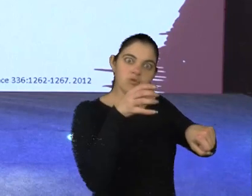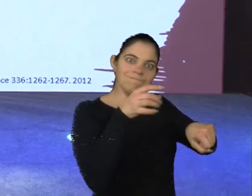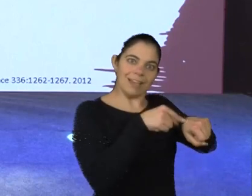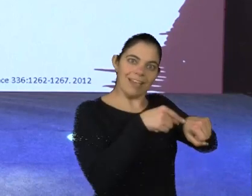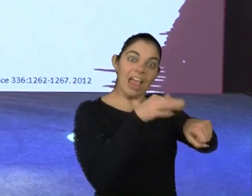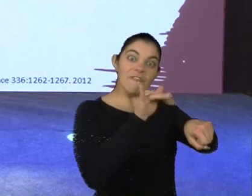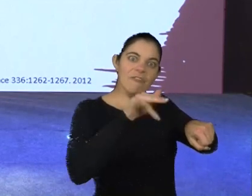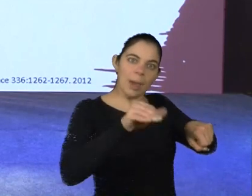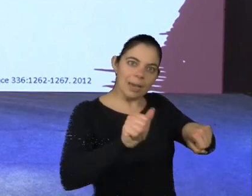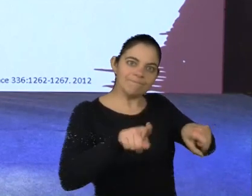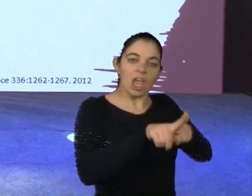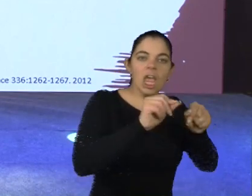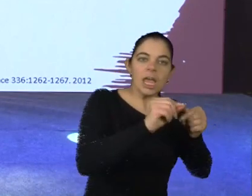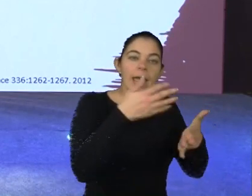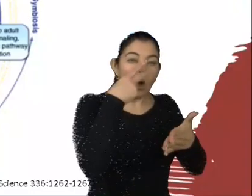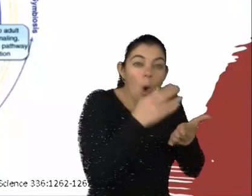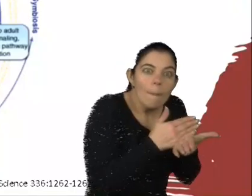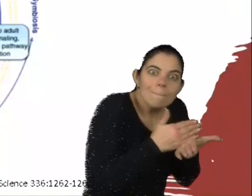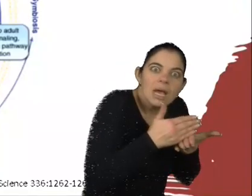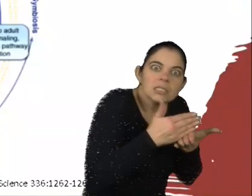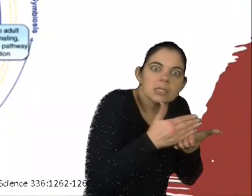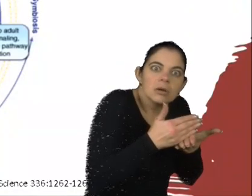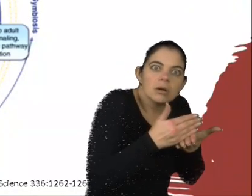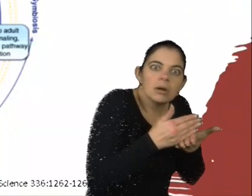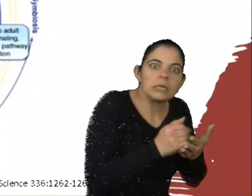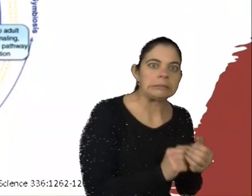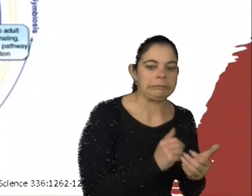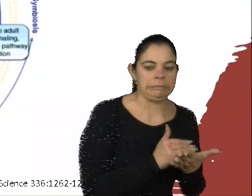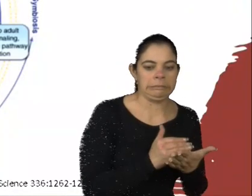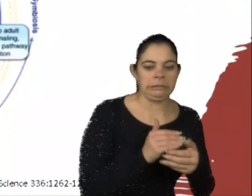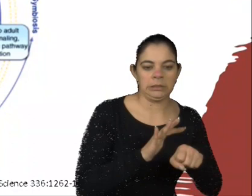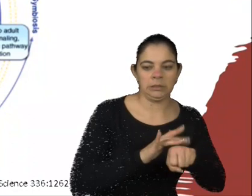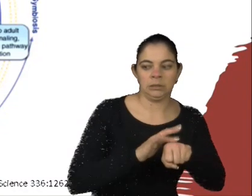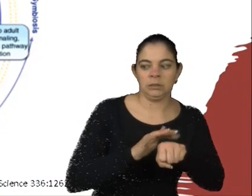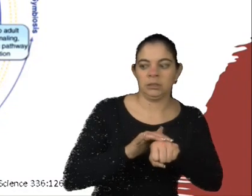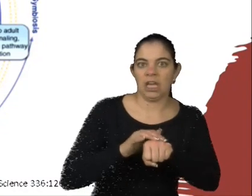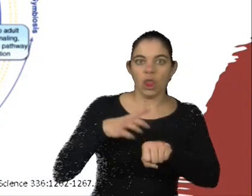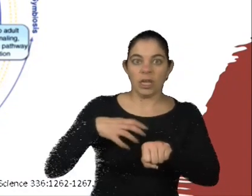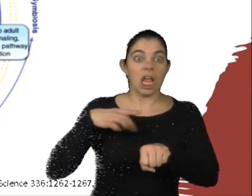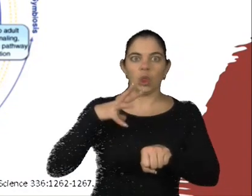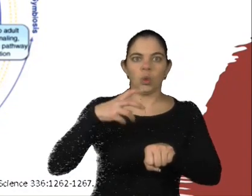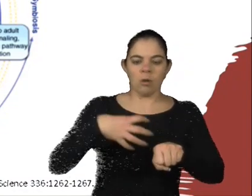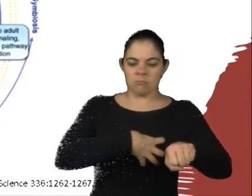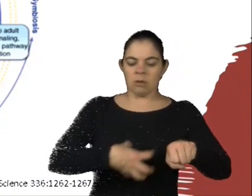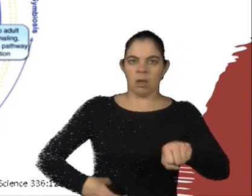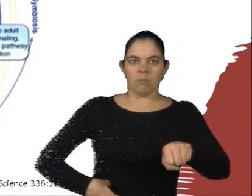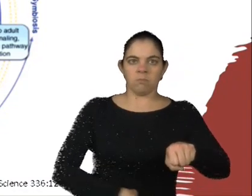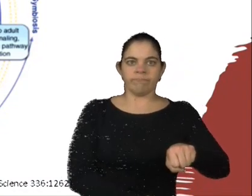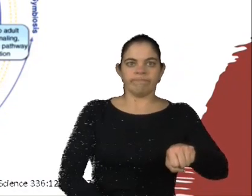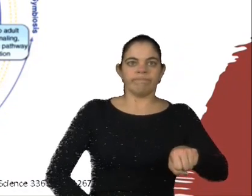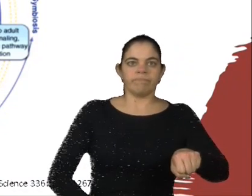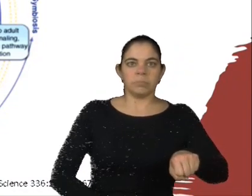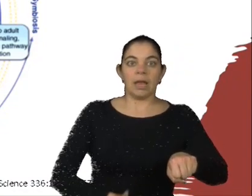saudável. Aqui eu já começo a gerar doenças aqui nos meus órgãos. Então, isso vai desde